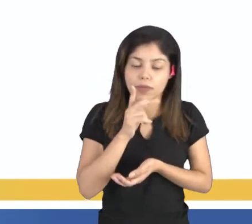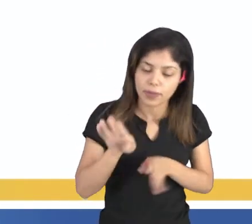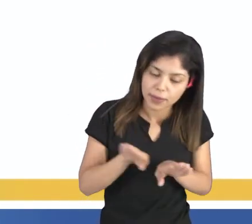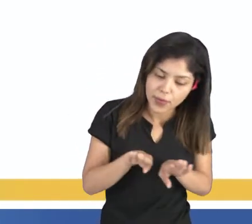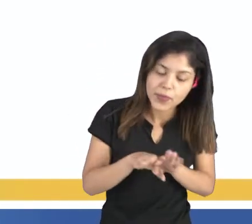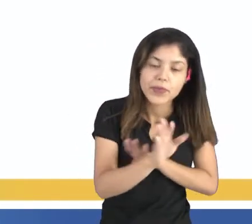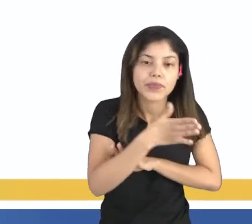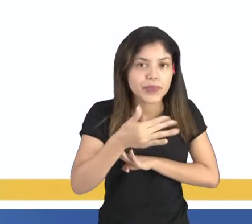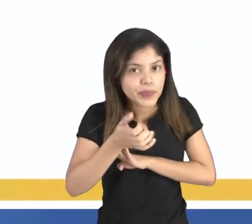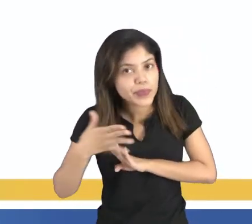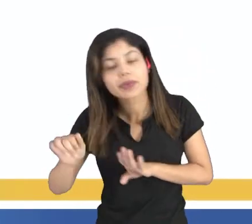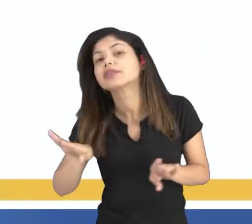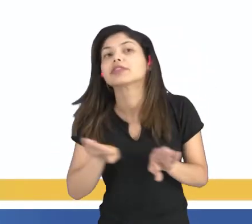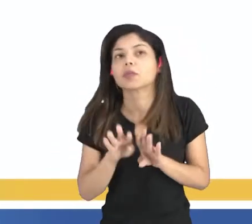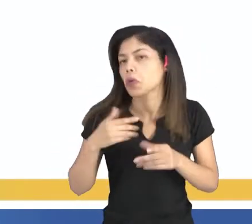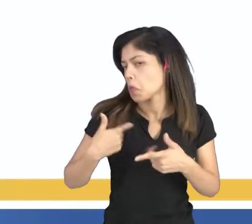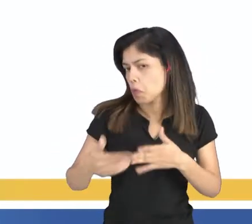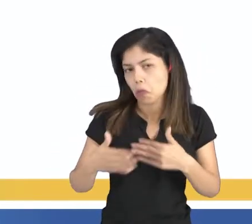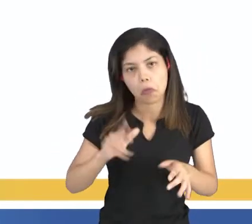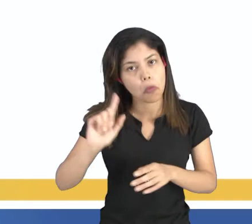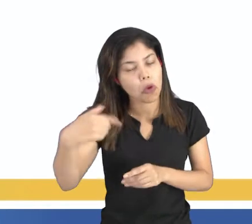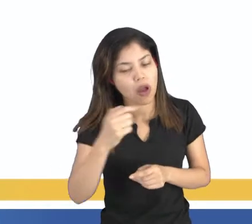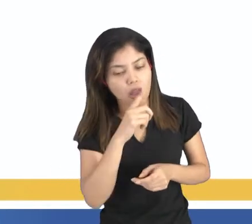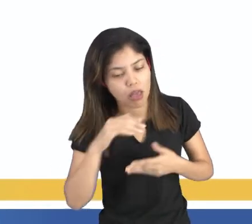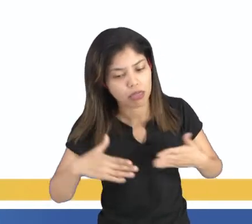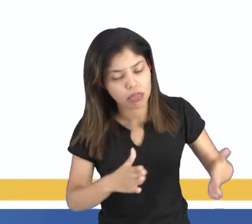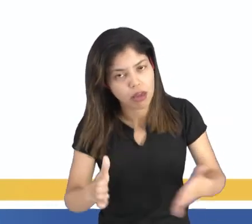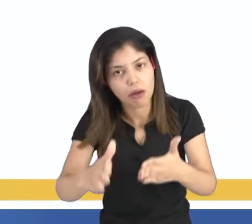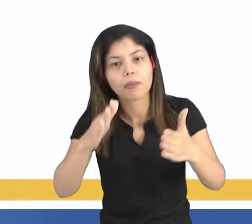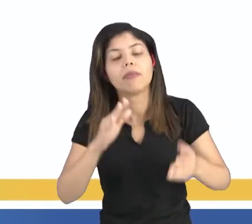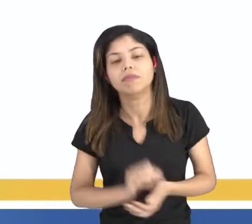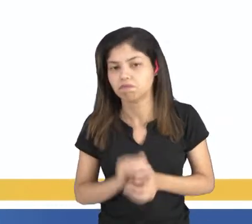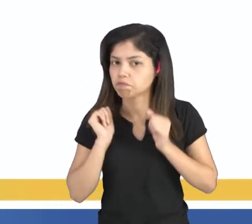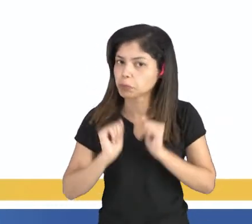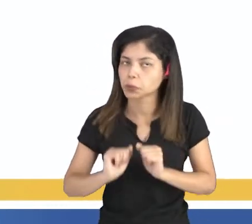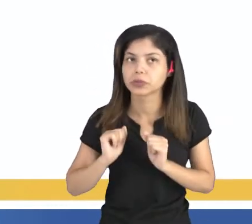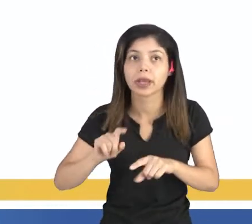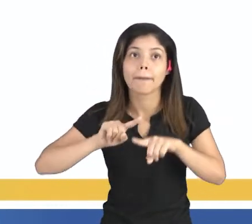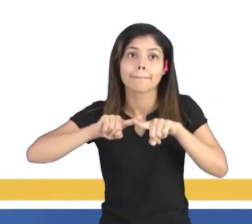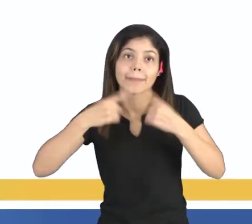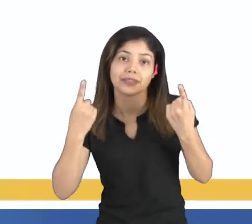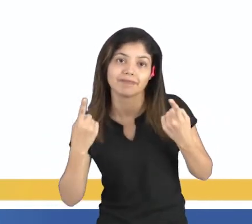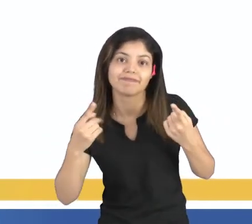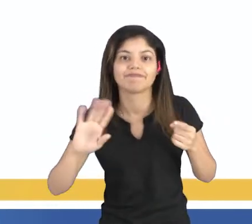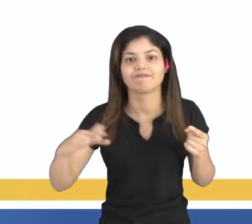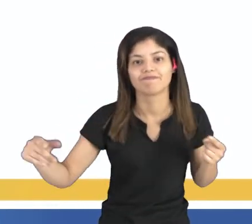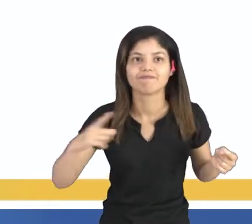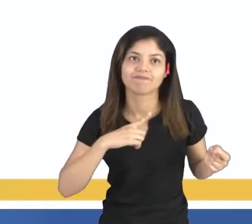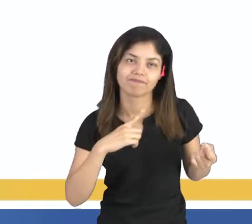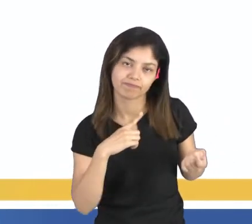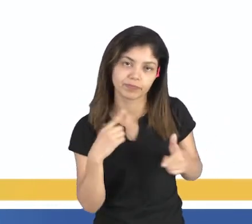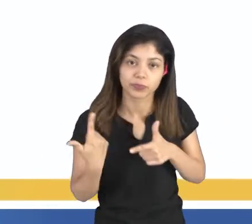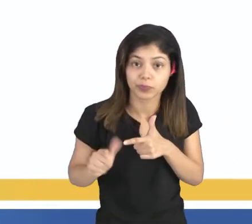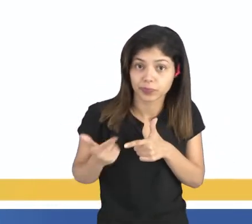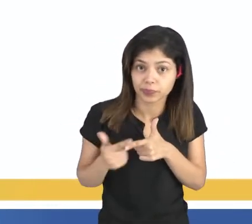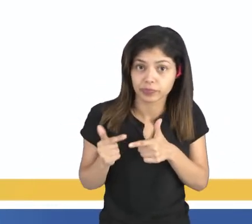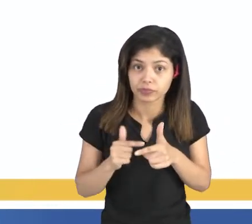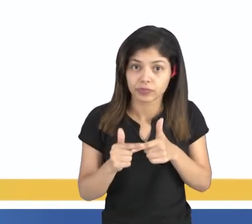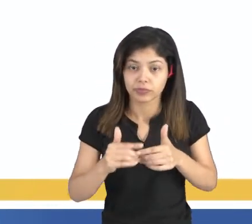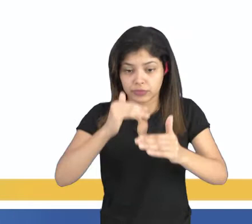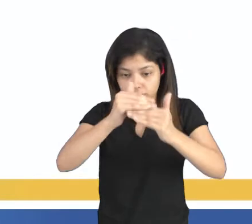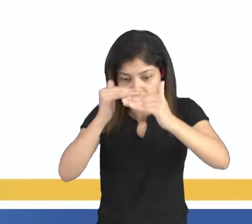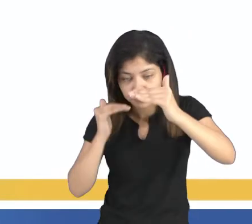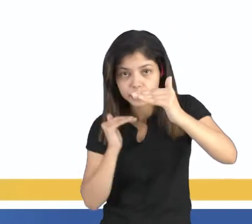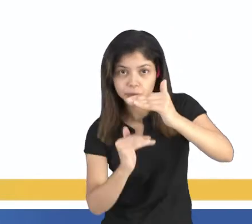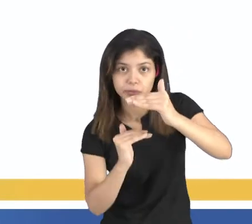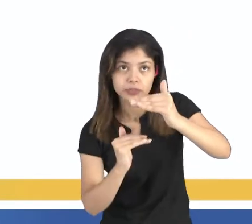os peixes ou qualquer outro tipo de vida aquática. Mas quando entra em cena, logo abaixo